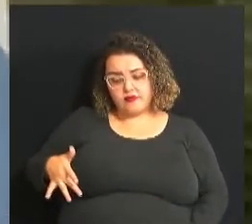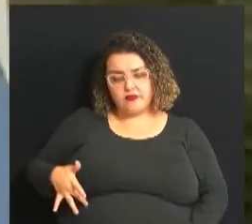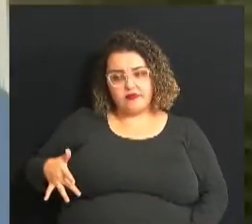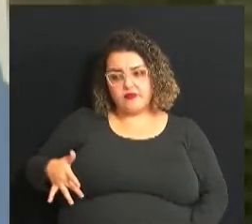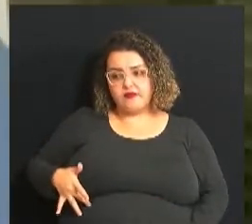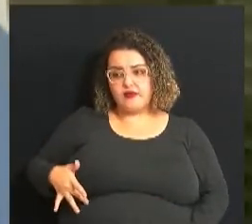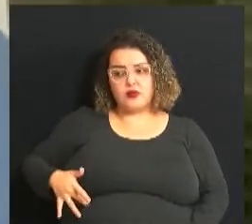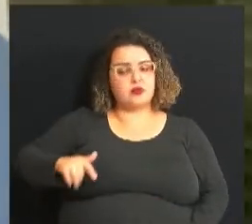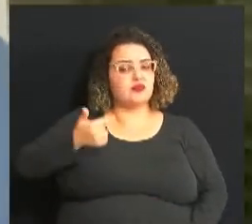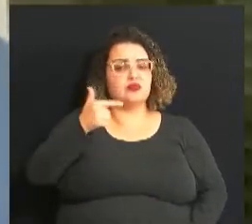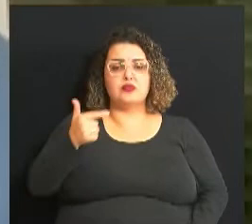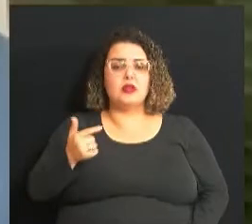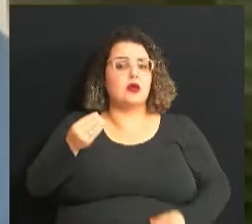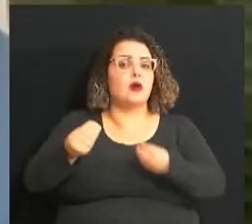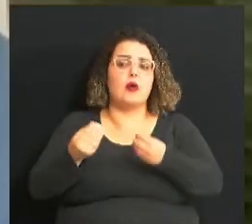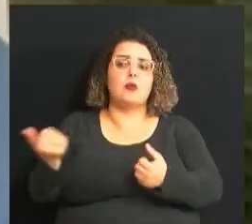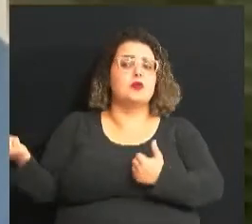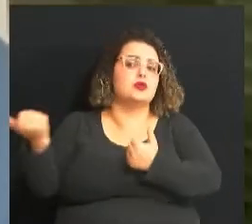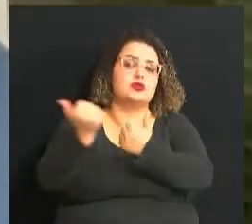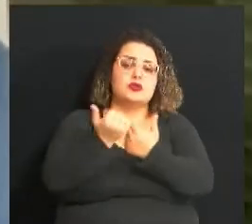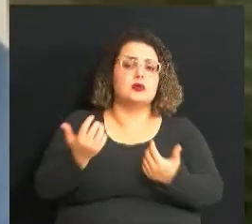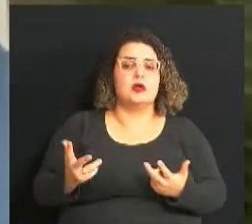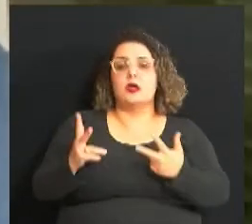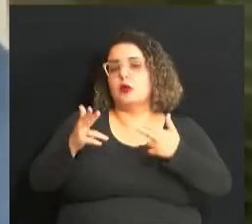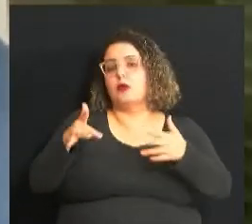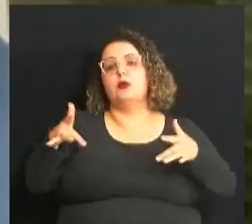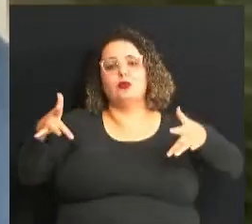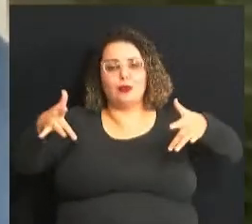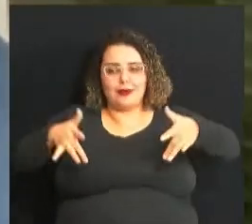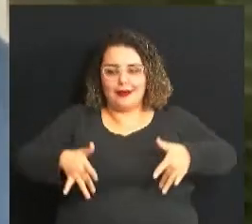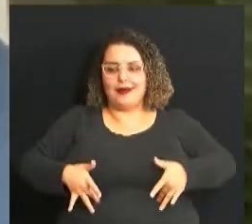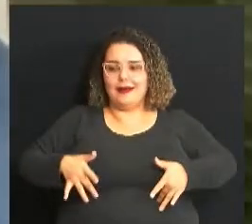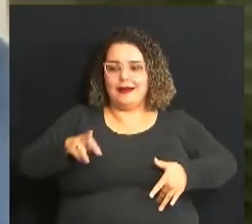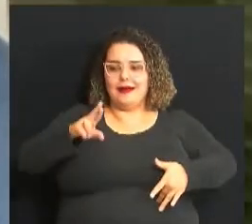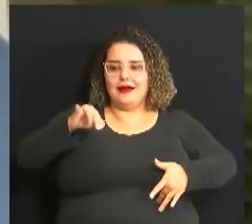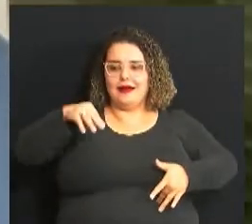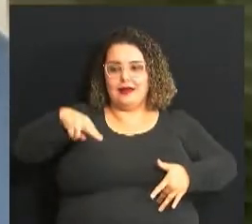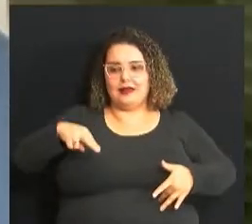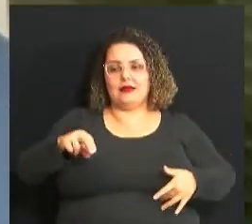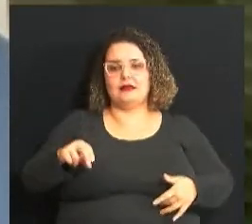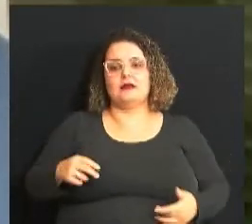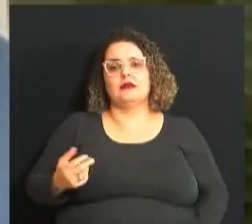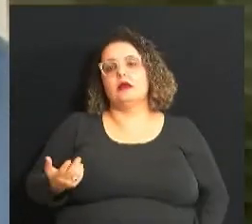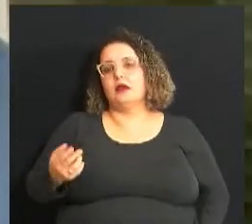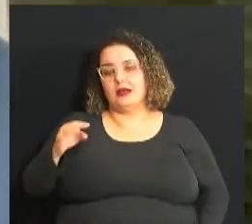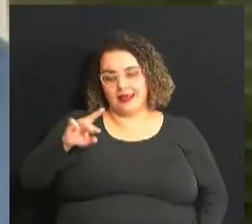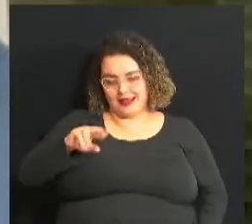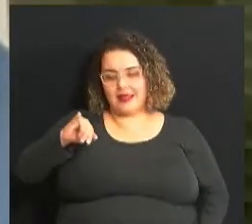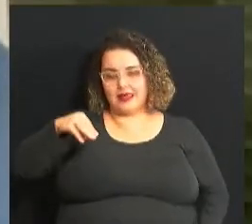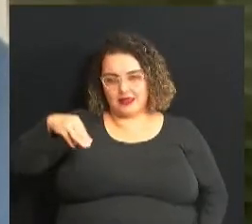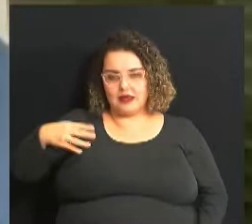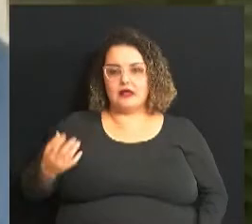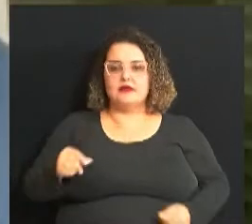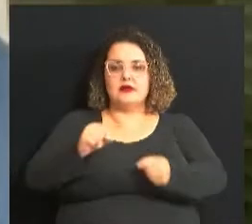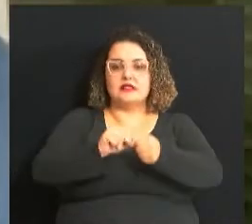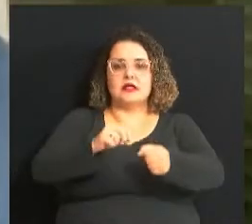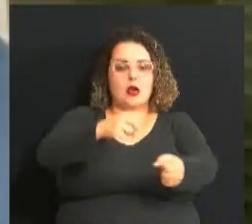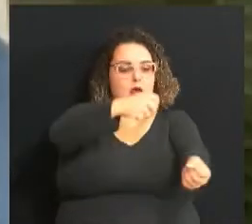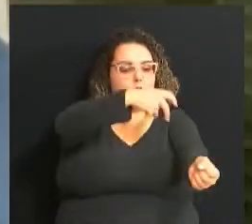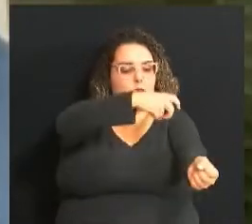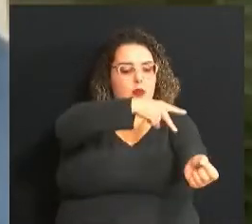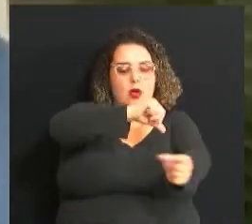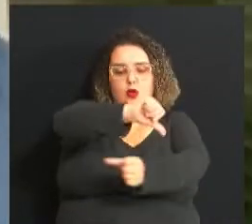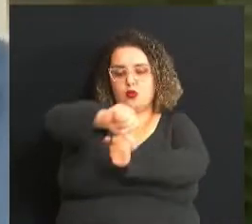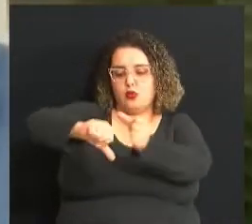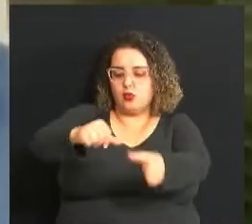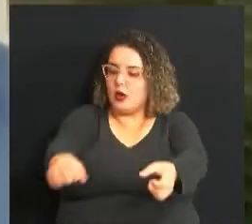por exemplo, como existe no rim, fazer, por exemplo, hemodiálise, né? Ou diálise peritoneal ou hemodiálise, você substitui a